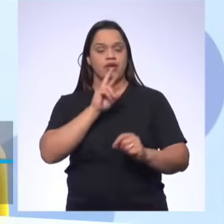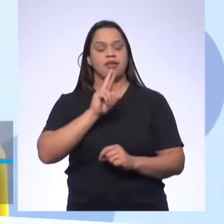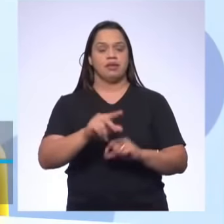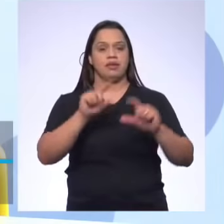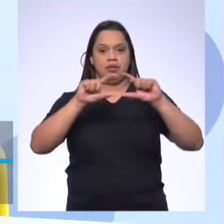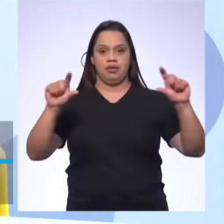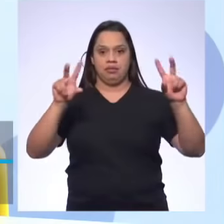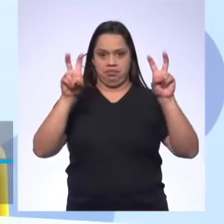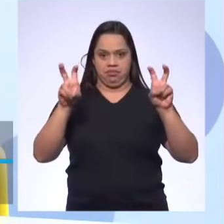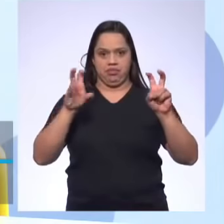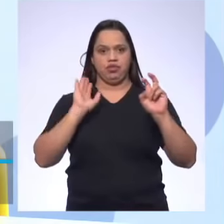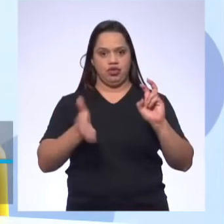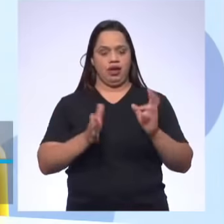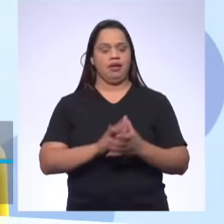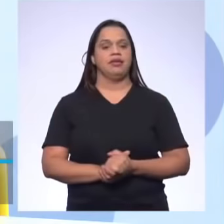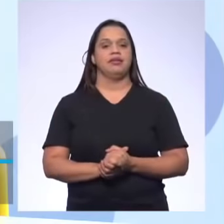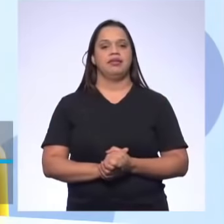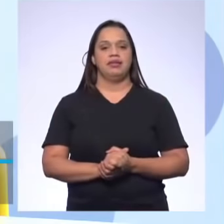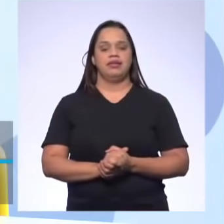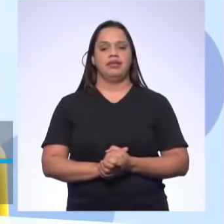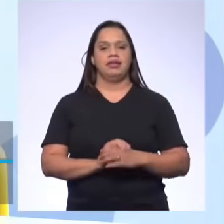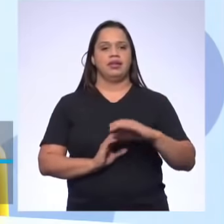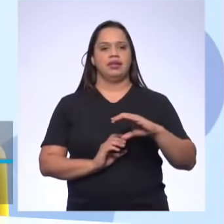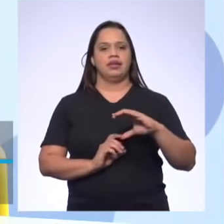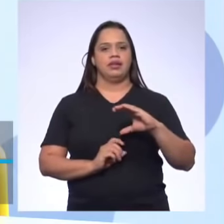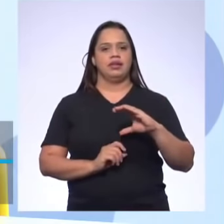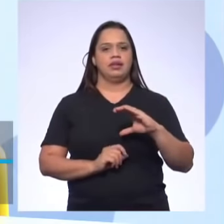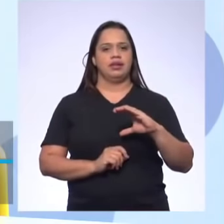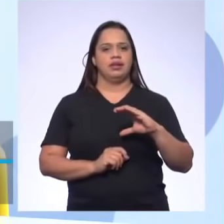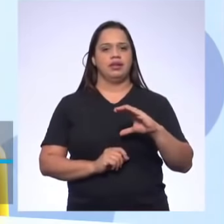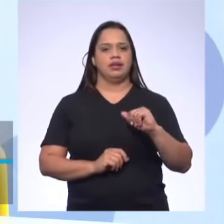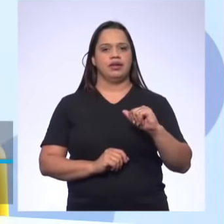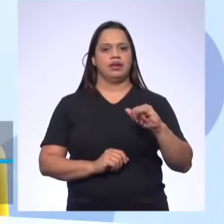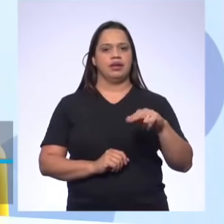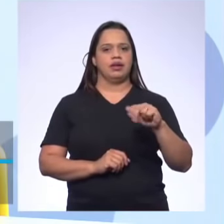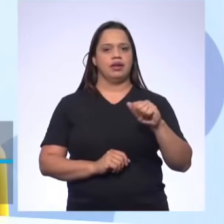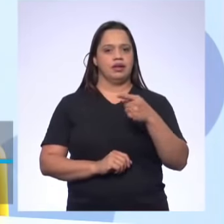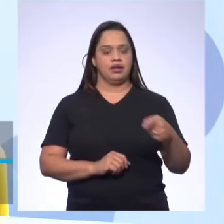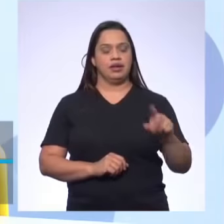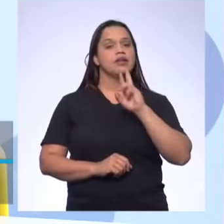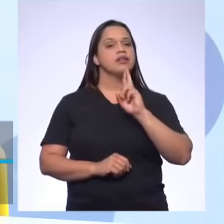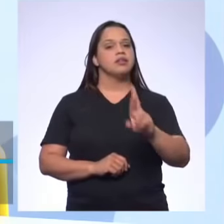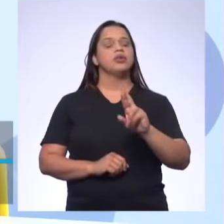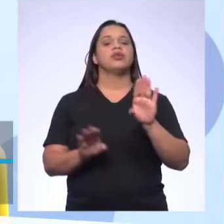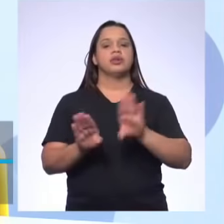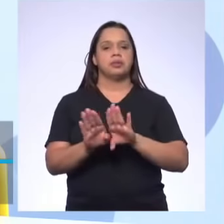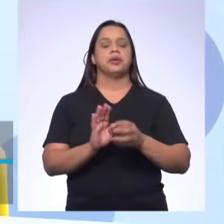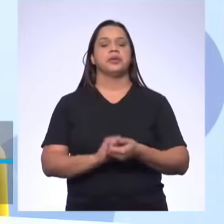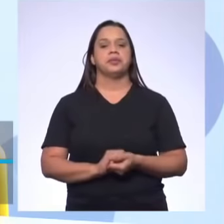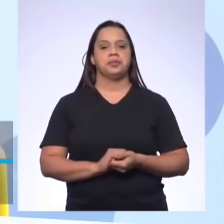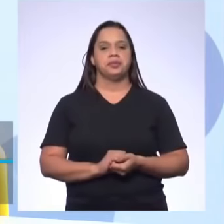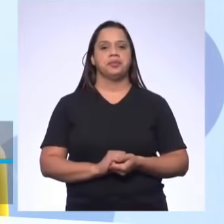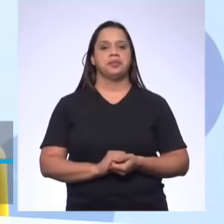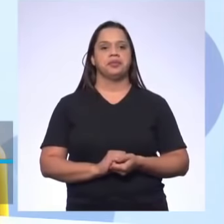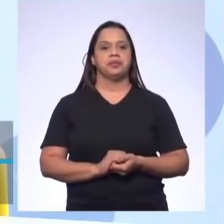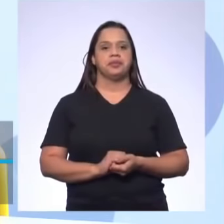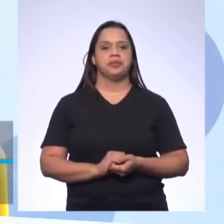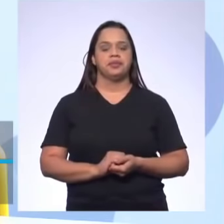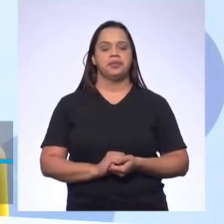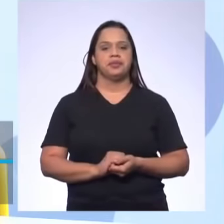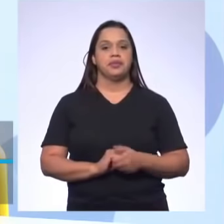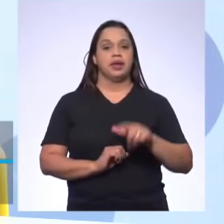o assunto sua Family Tree. O Kainan Marin respondeu The title is Paul's Family Tree.